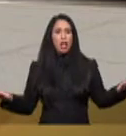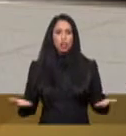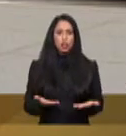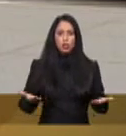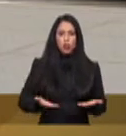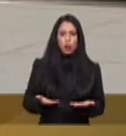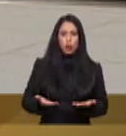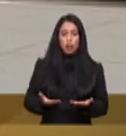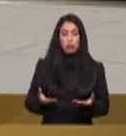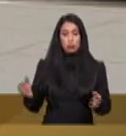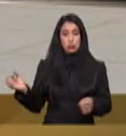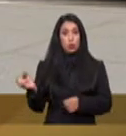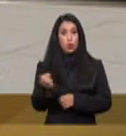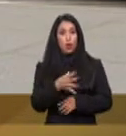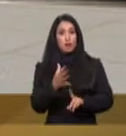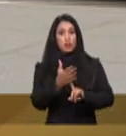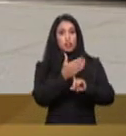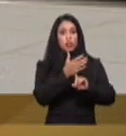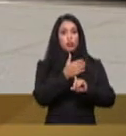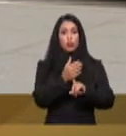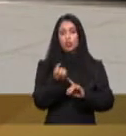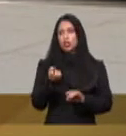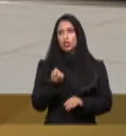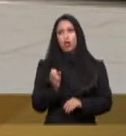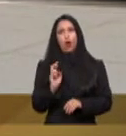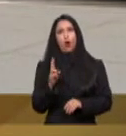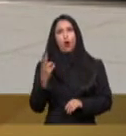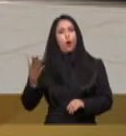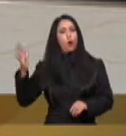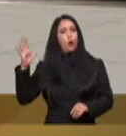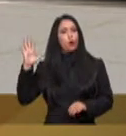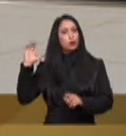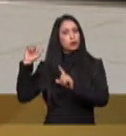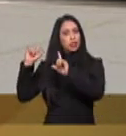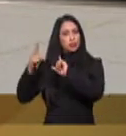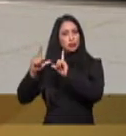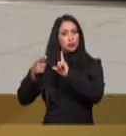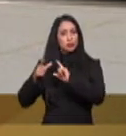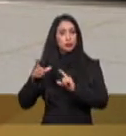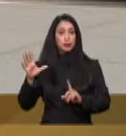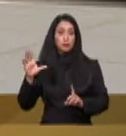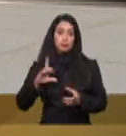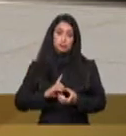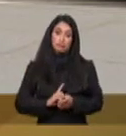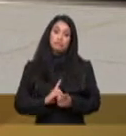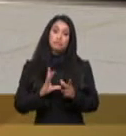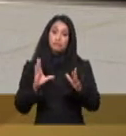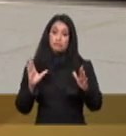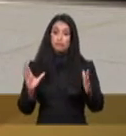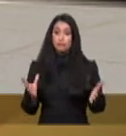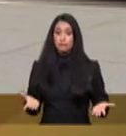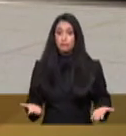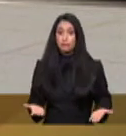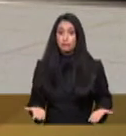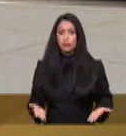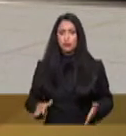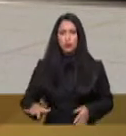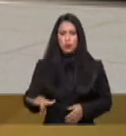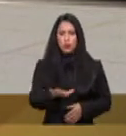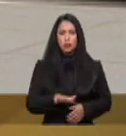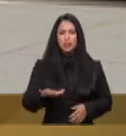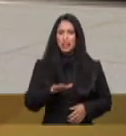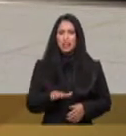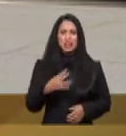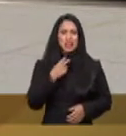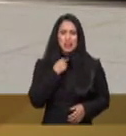tradicionais, têm exercido sobre a dinâmica democrática. Trata-se, portanto, de um campo que não